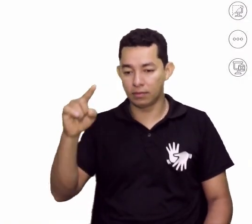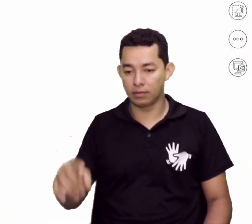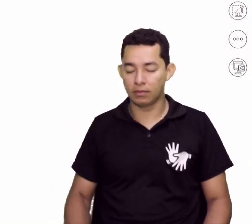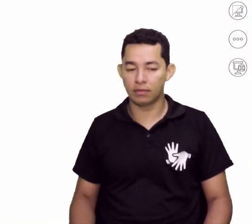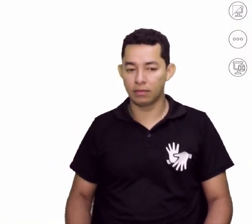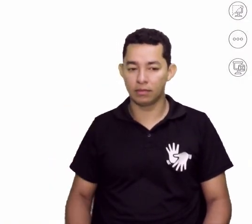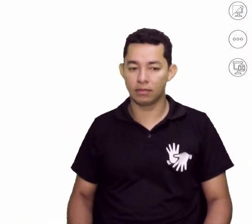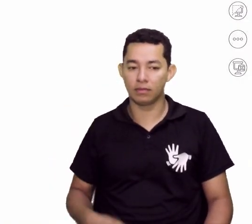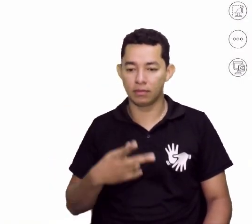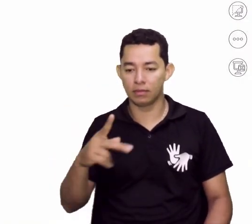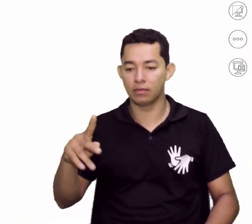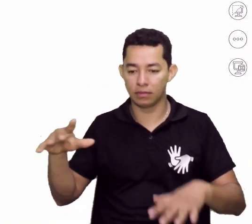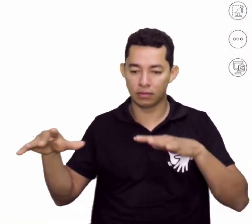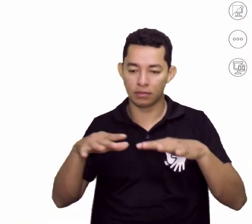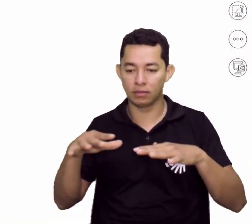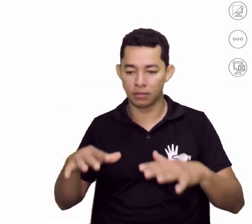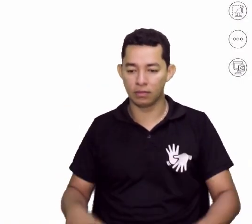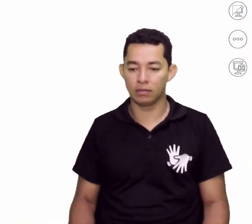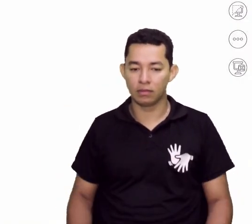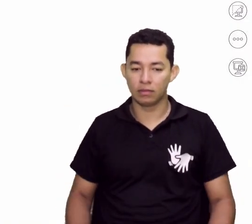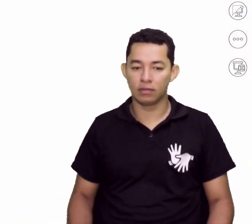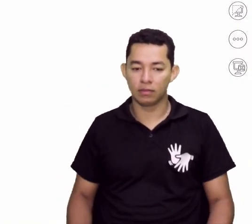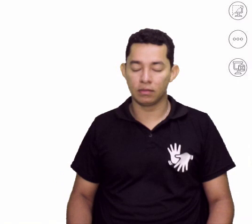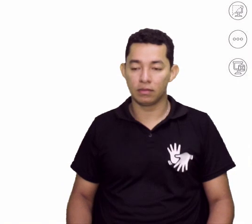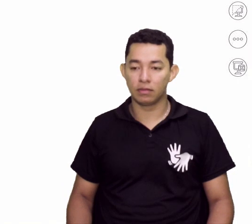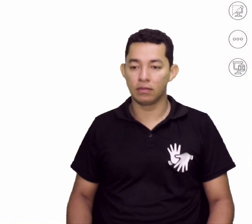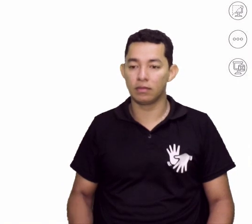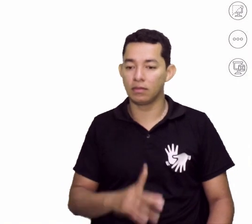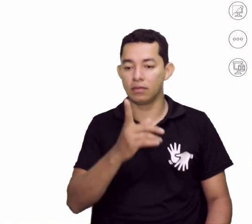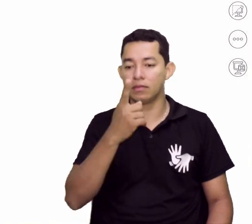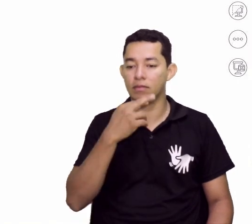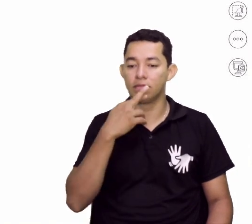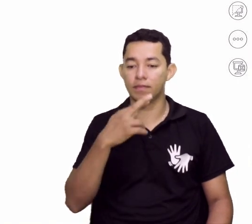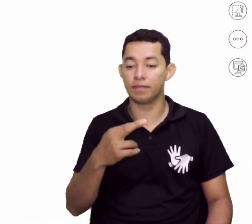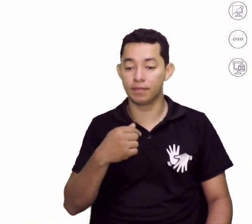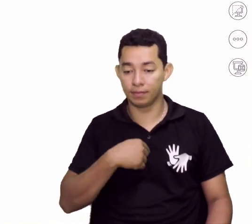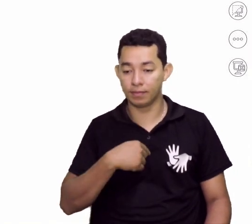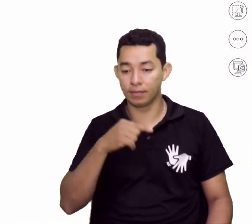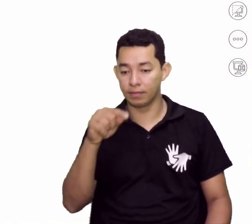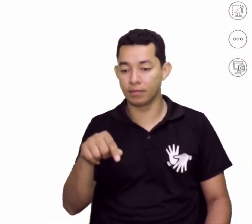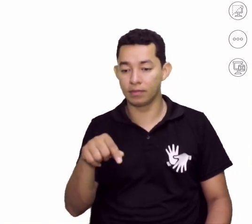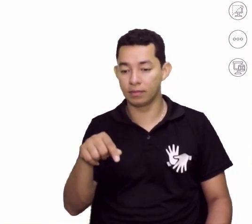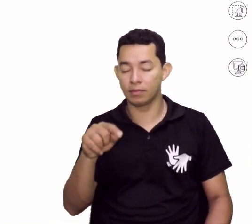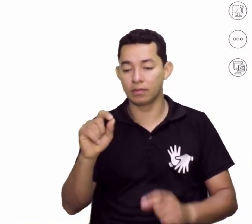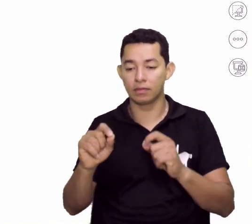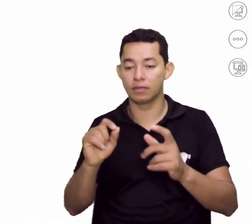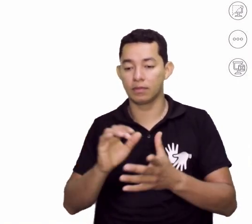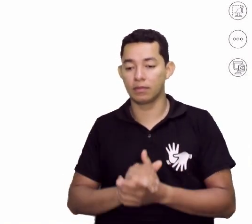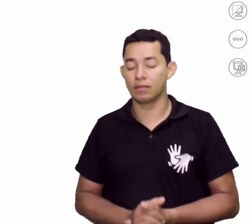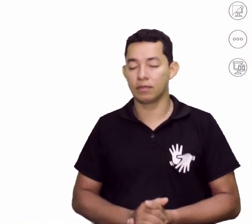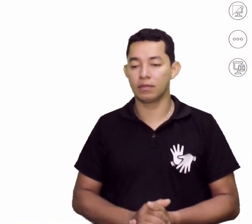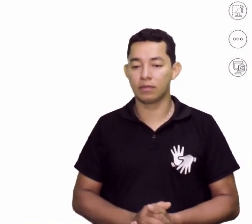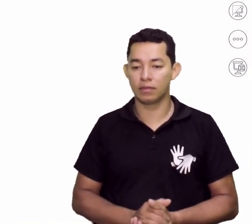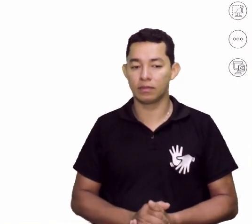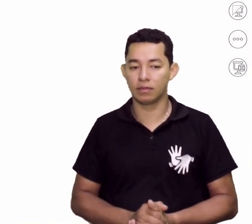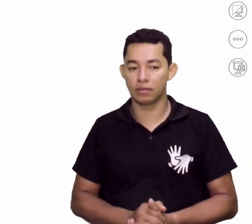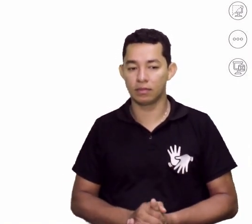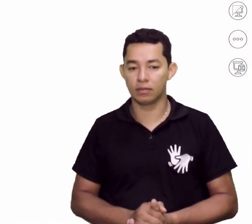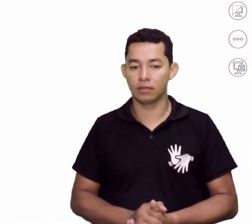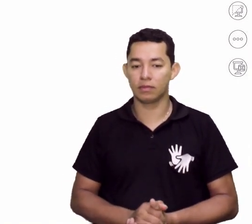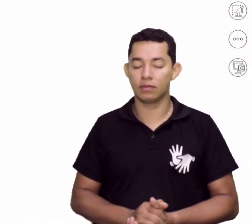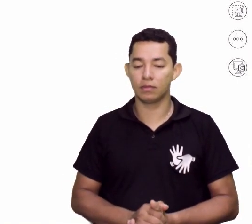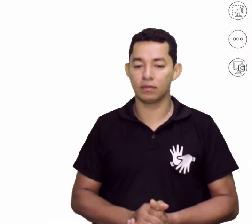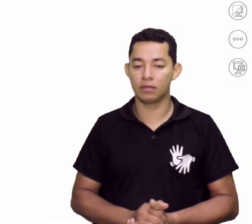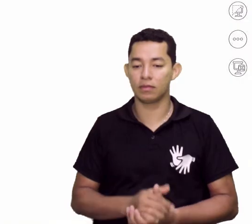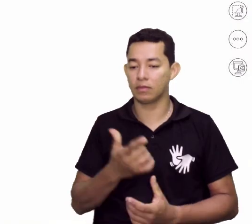seu movimento. Então, uma resposta que eu vou dar aqui, que é uma resposta que você não tem